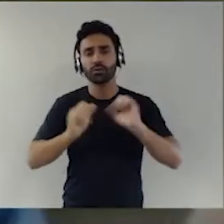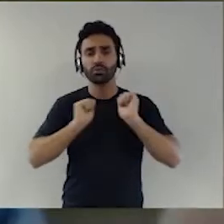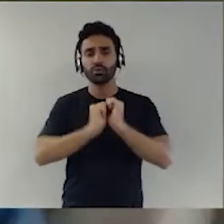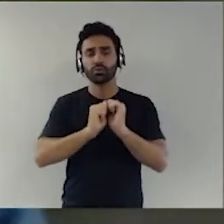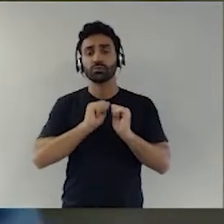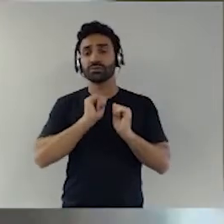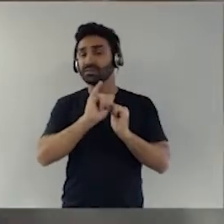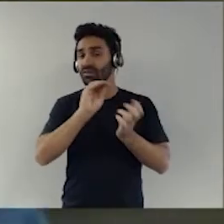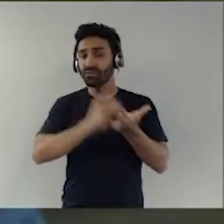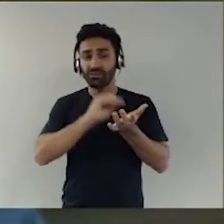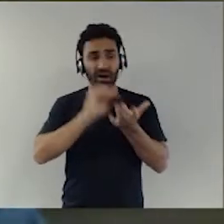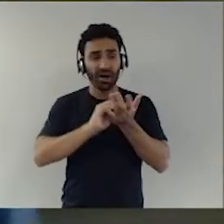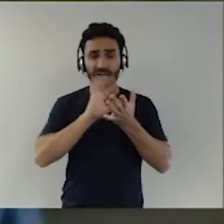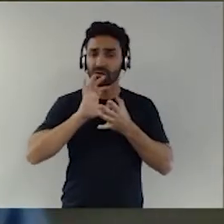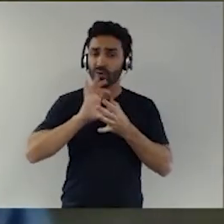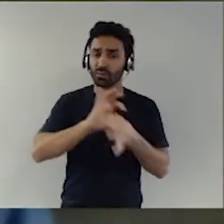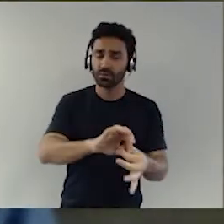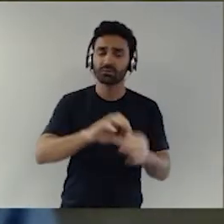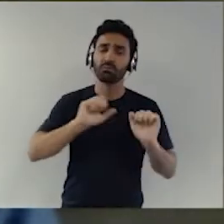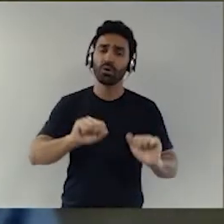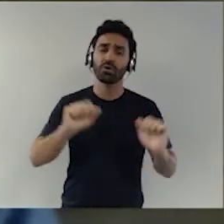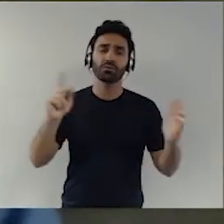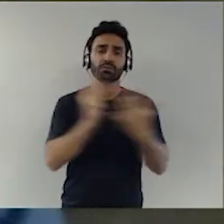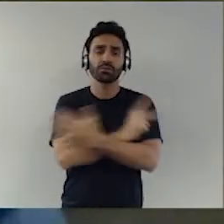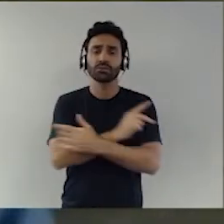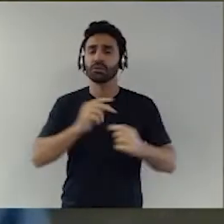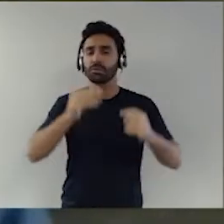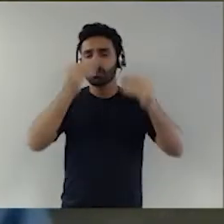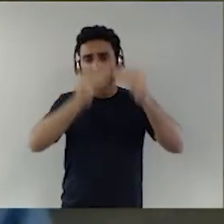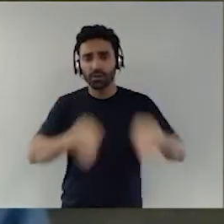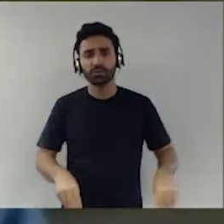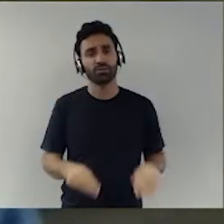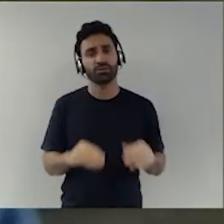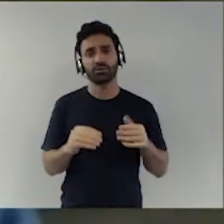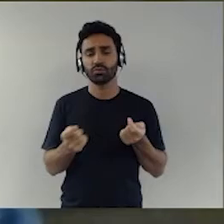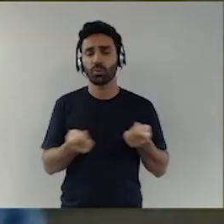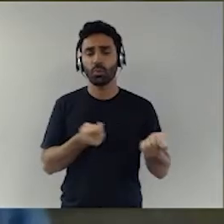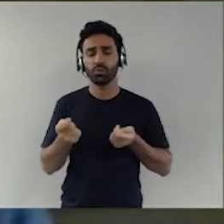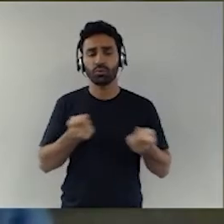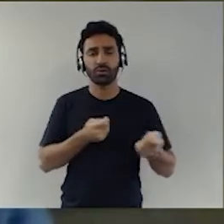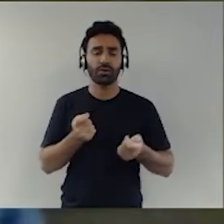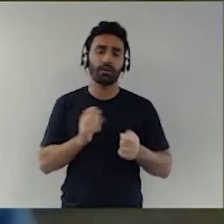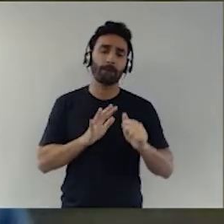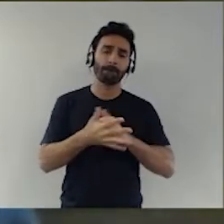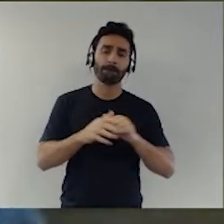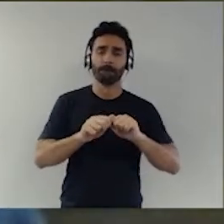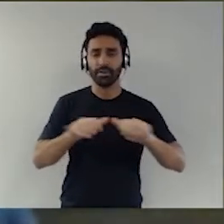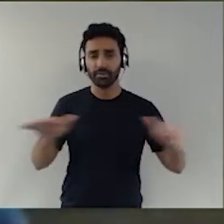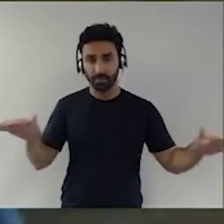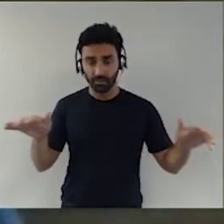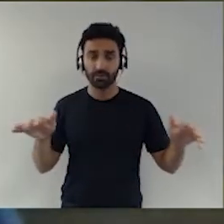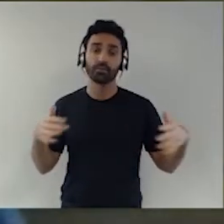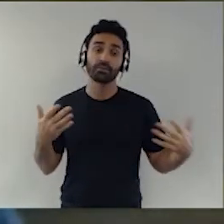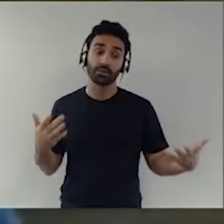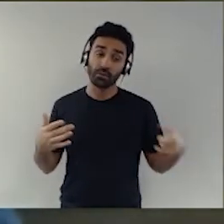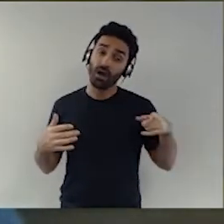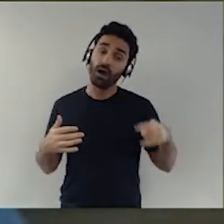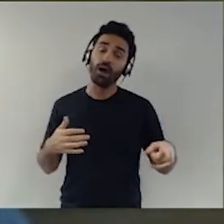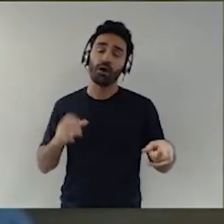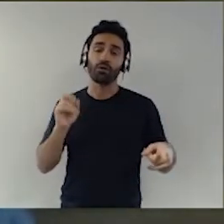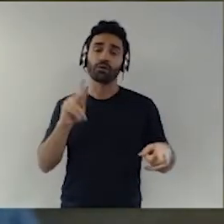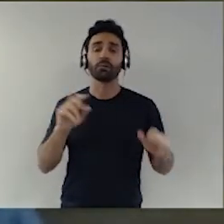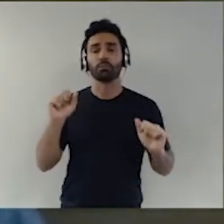de coordenação poderia trazer algum prejuízo ao controle da pandemia nesse estado, aí, nesse caso concreto,